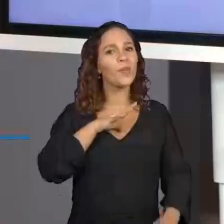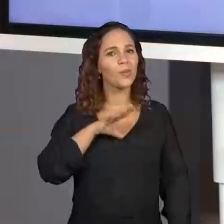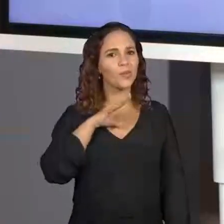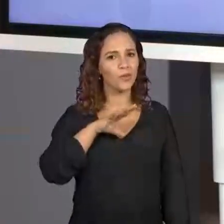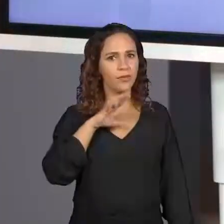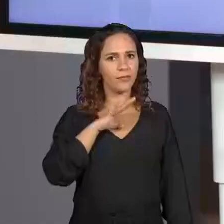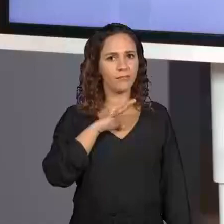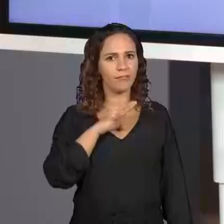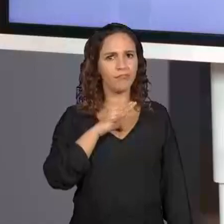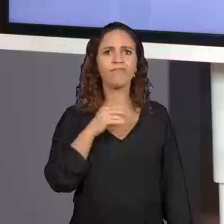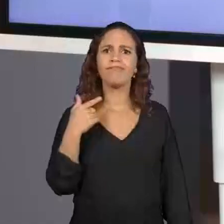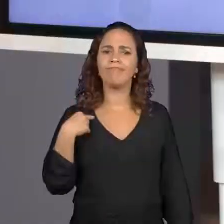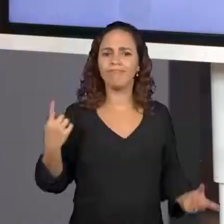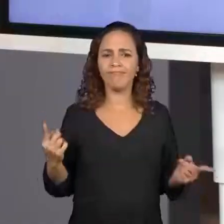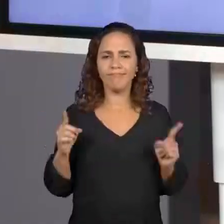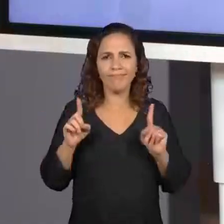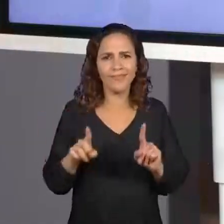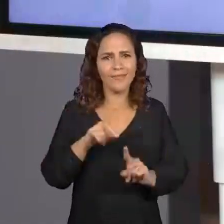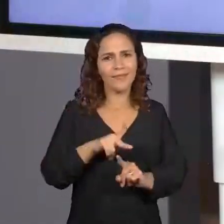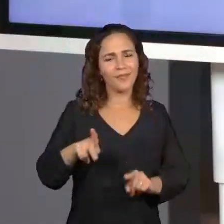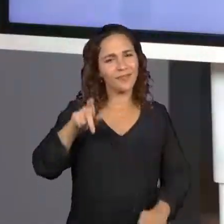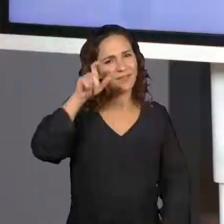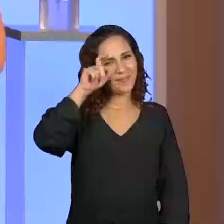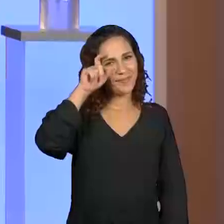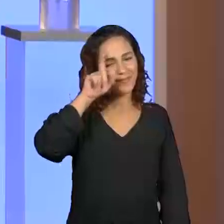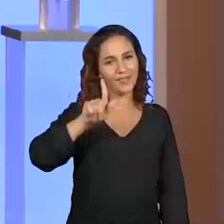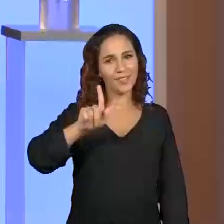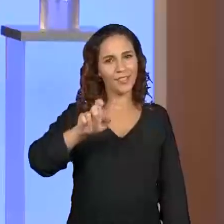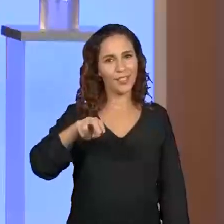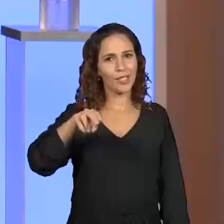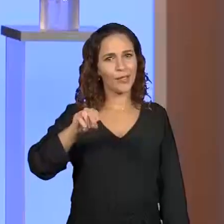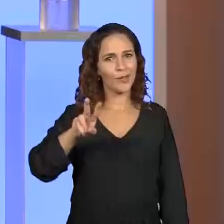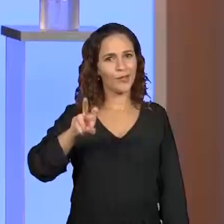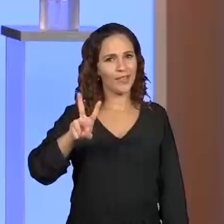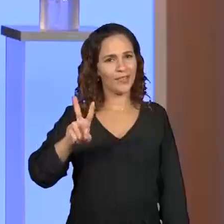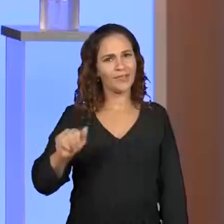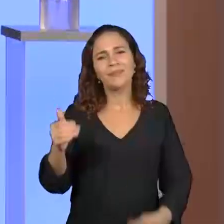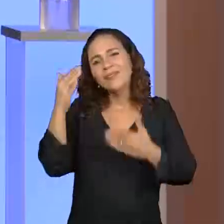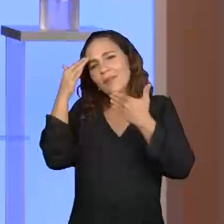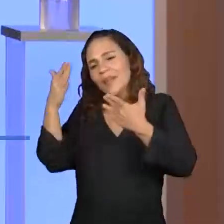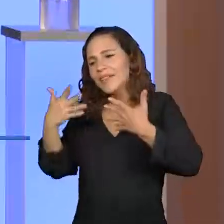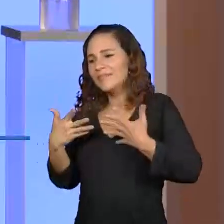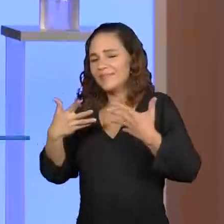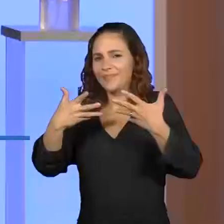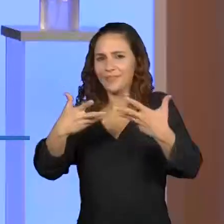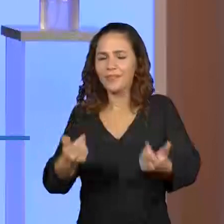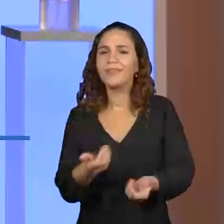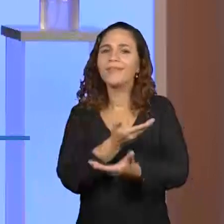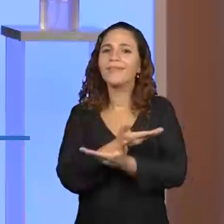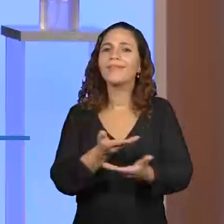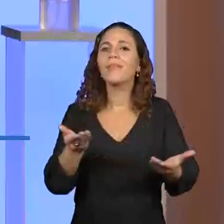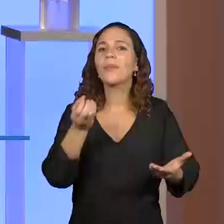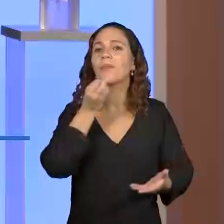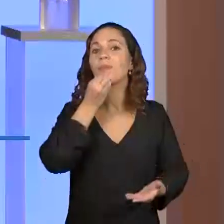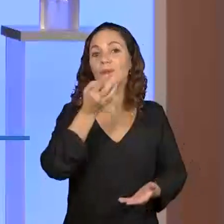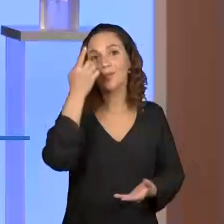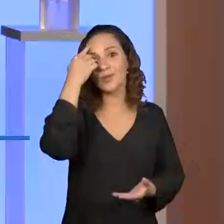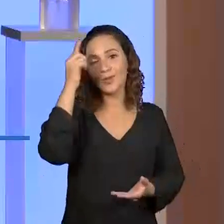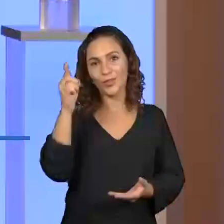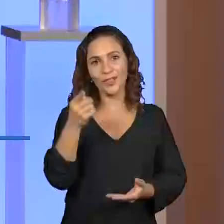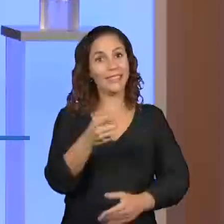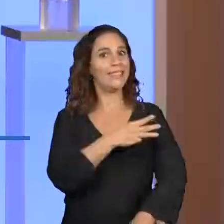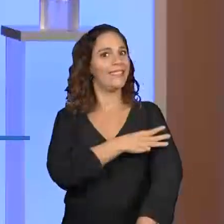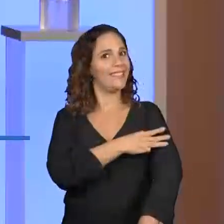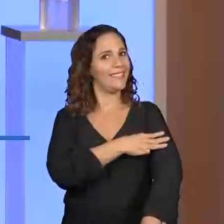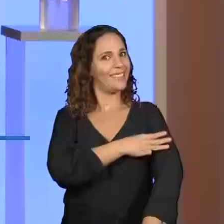e estamos super bem acompanhadas da professora Genoveva. Obrigada pelo convite, Pro Joyce. Bom dia, galerinha do